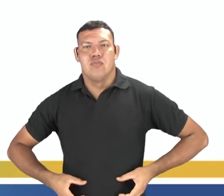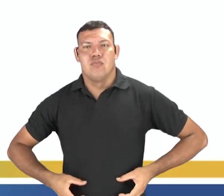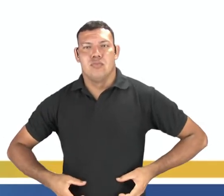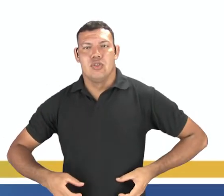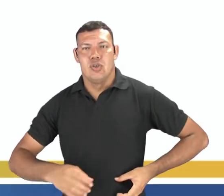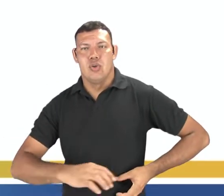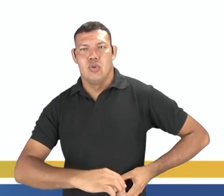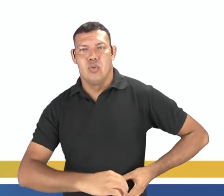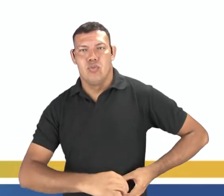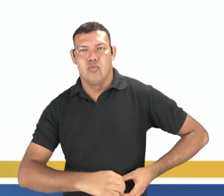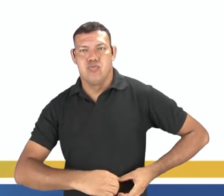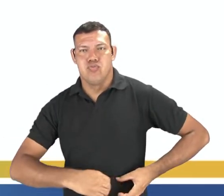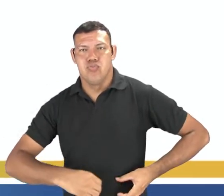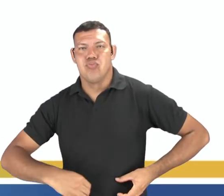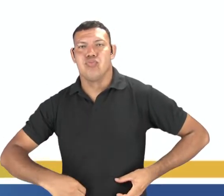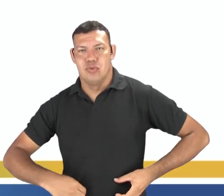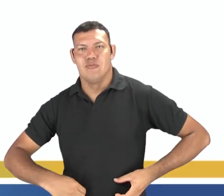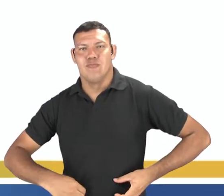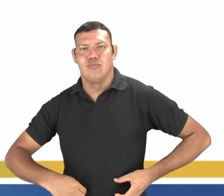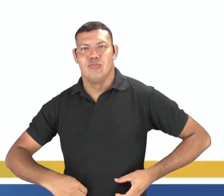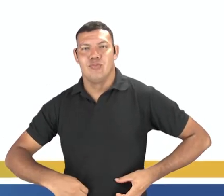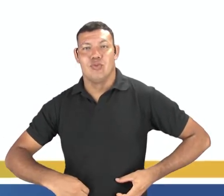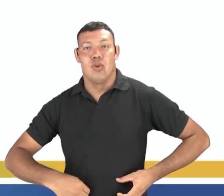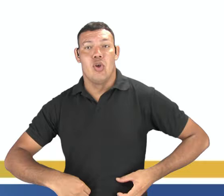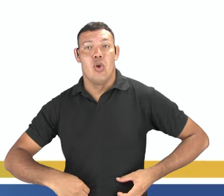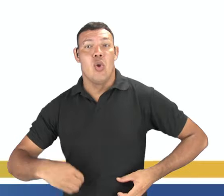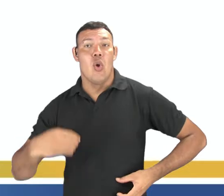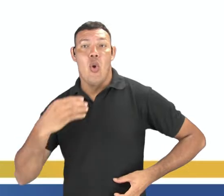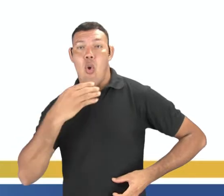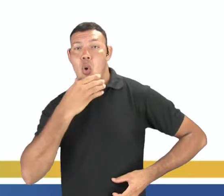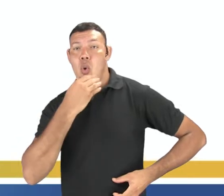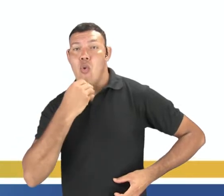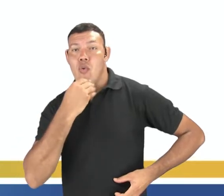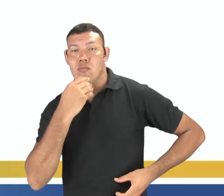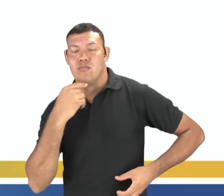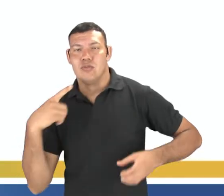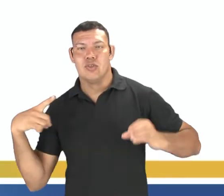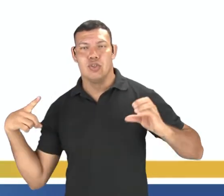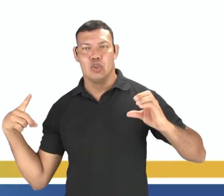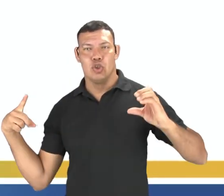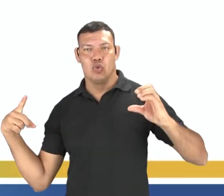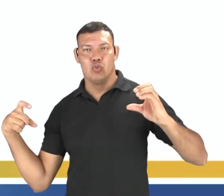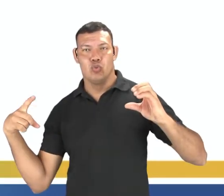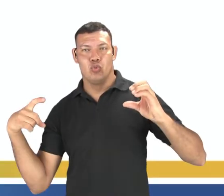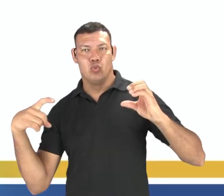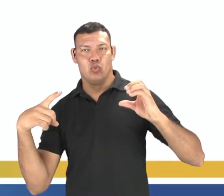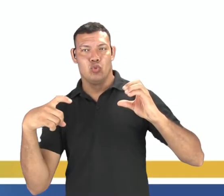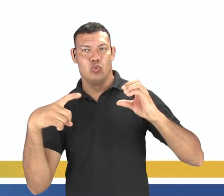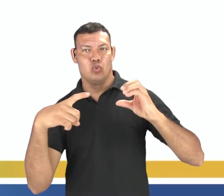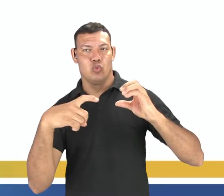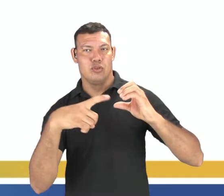saudável. O segundo é o espermatozoide entrar nesse óvulo.